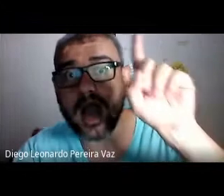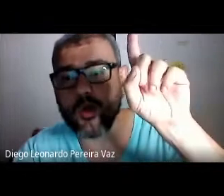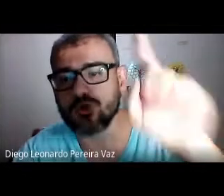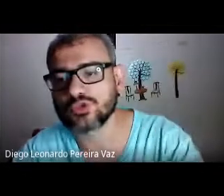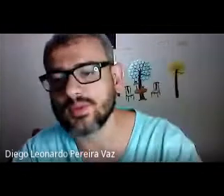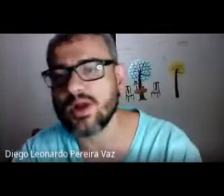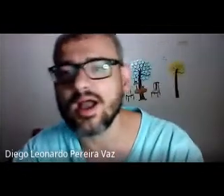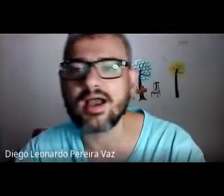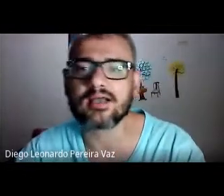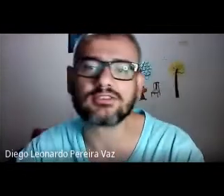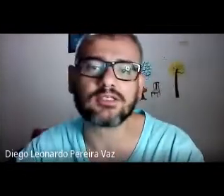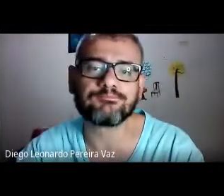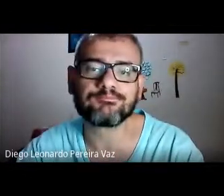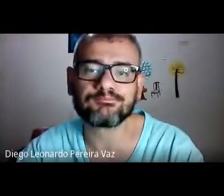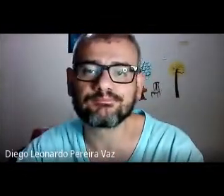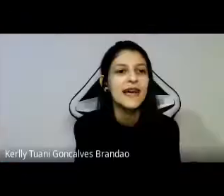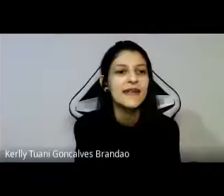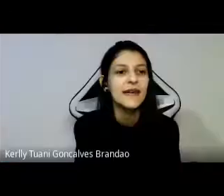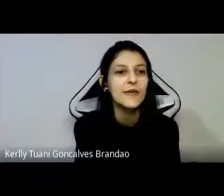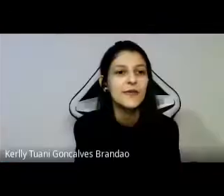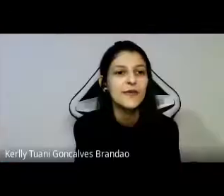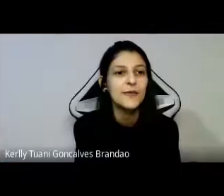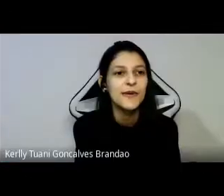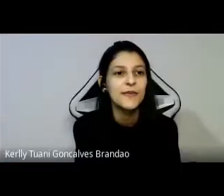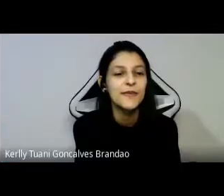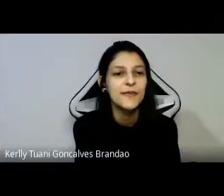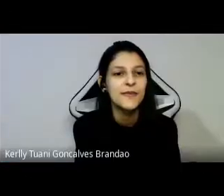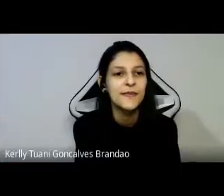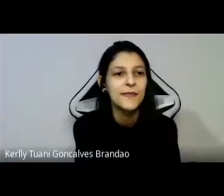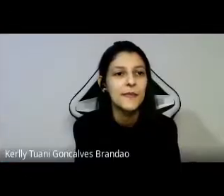Só a última. Qual é essa? Essa última.